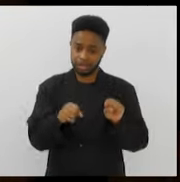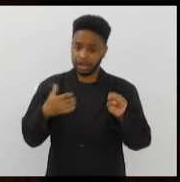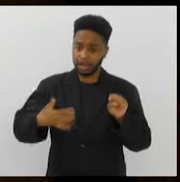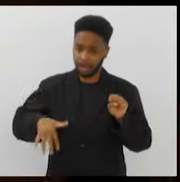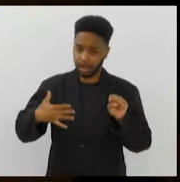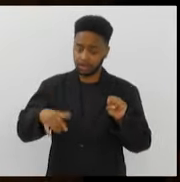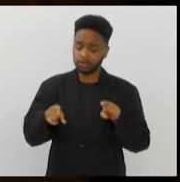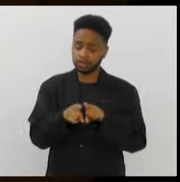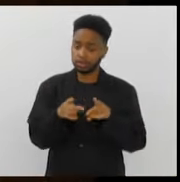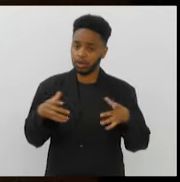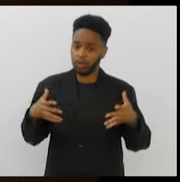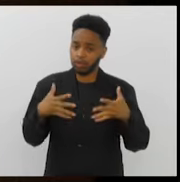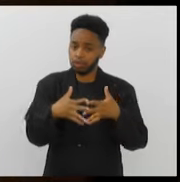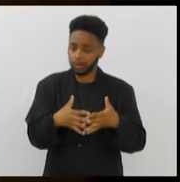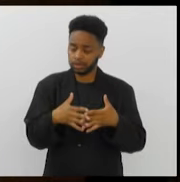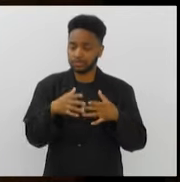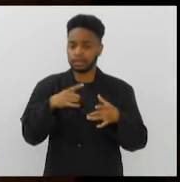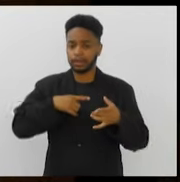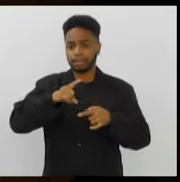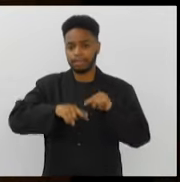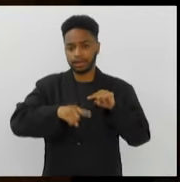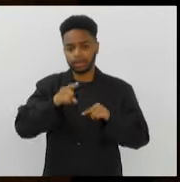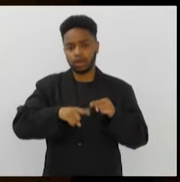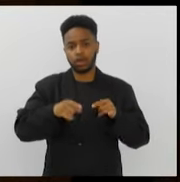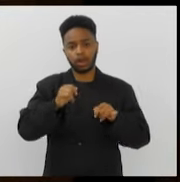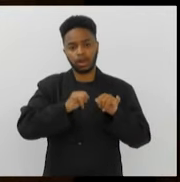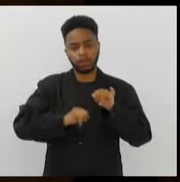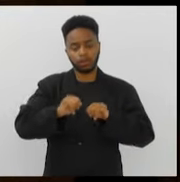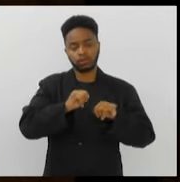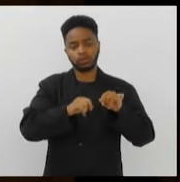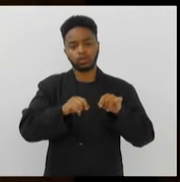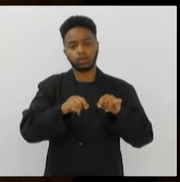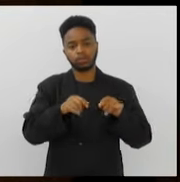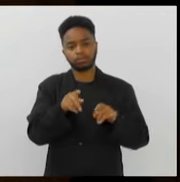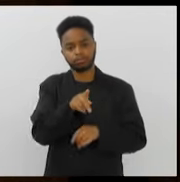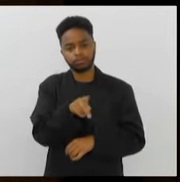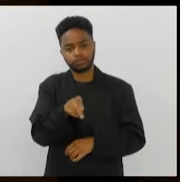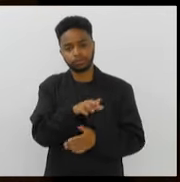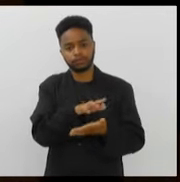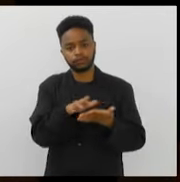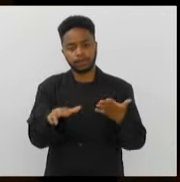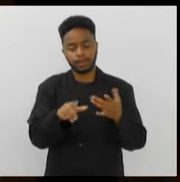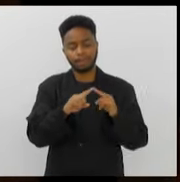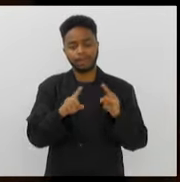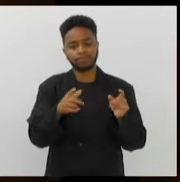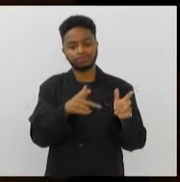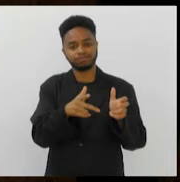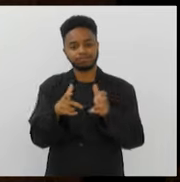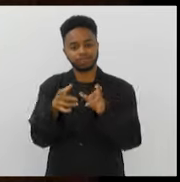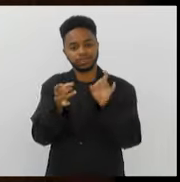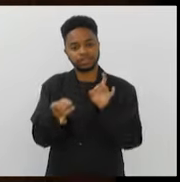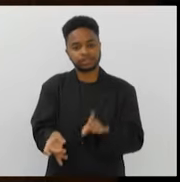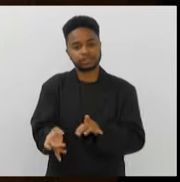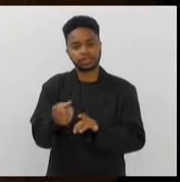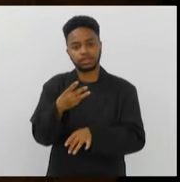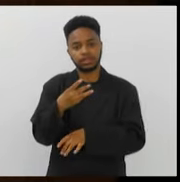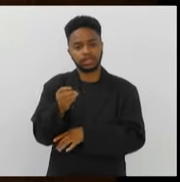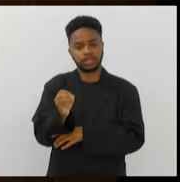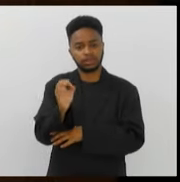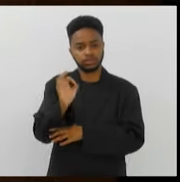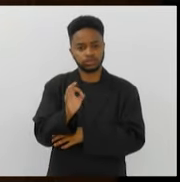é complexo, com equipamento, com laboratório, com professores, e ver níveis de evasão de 20%,